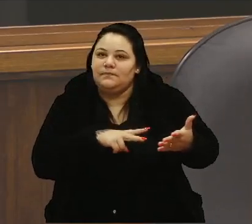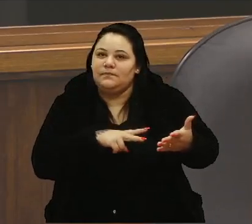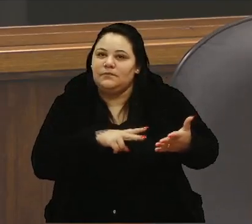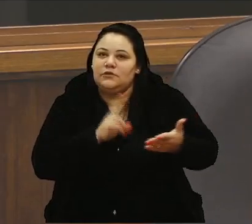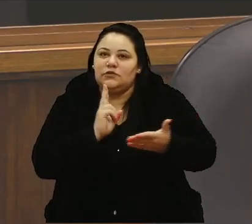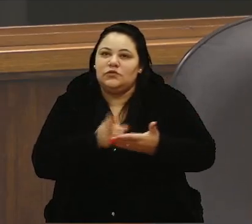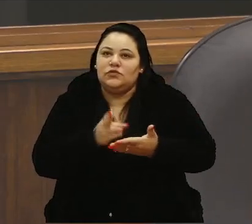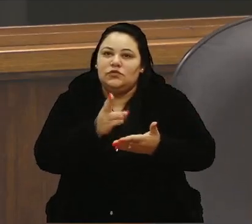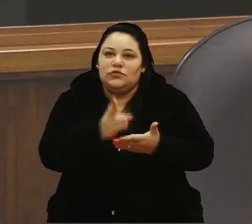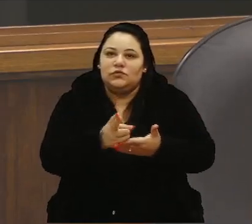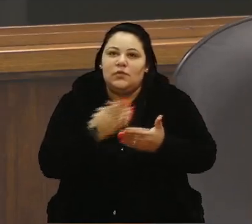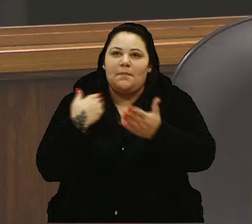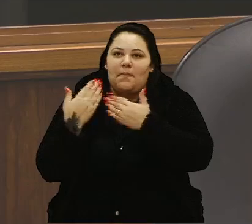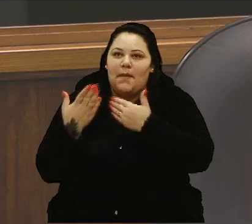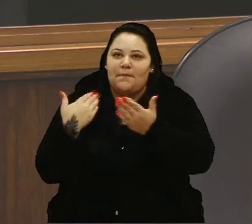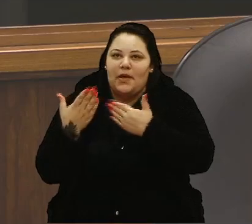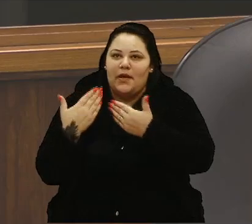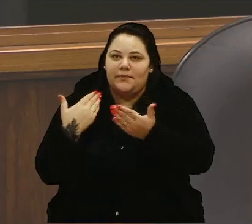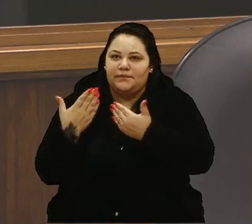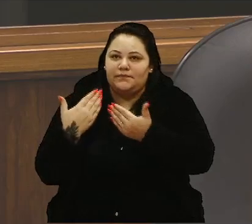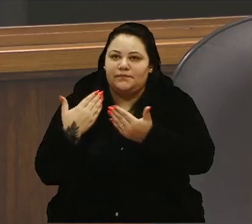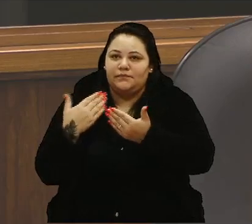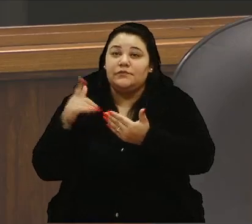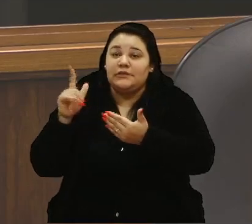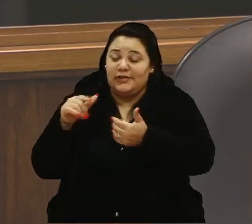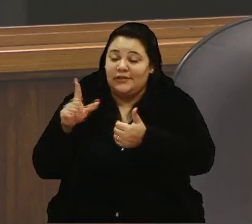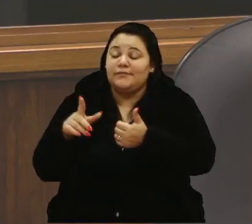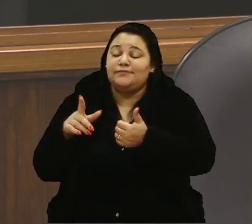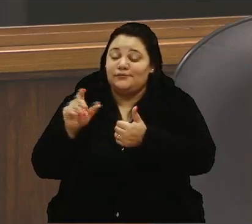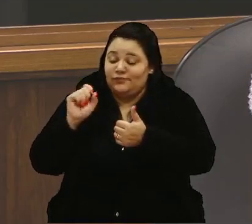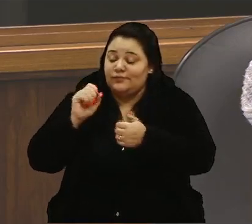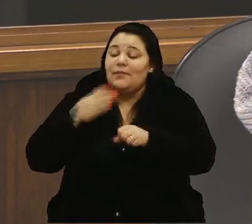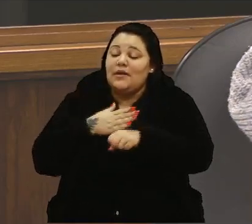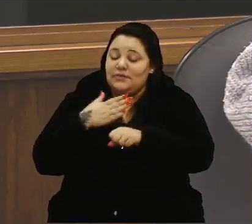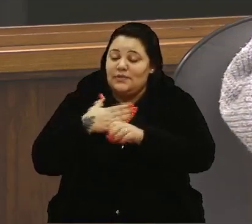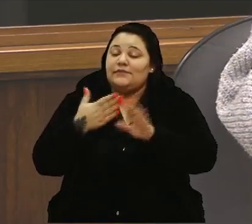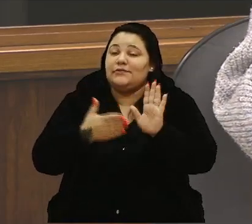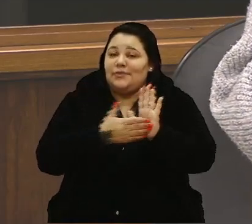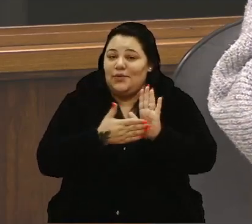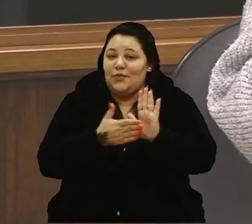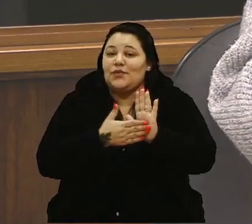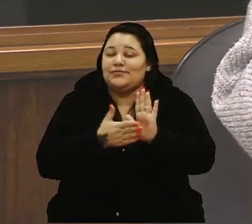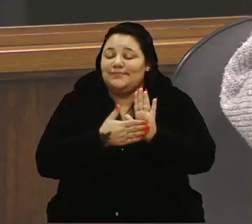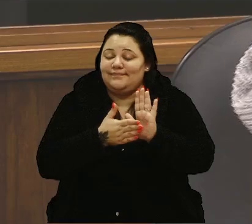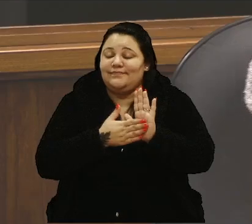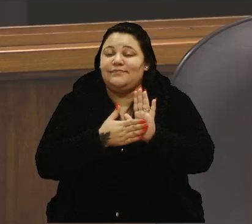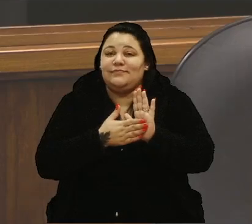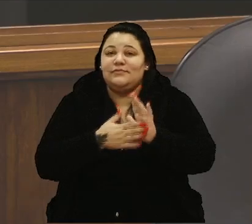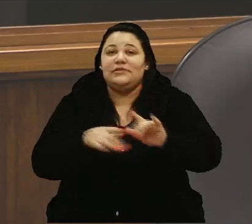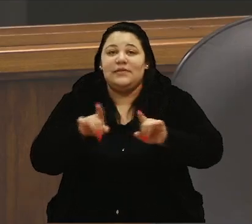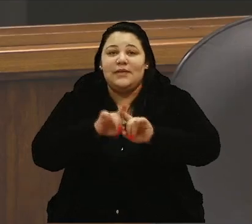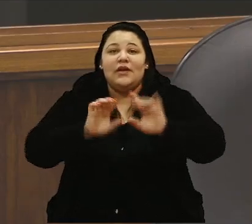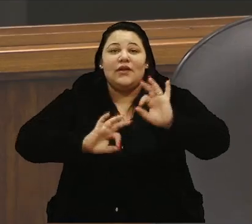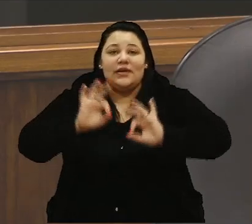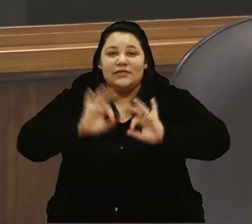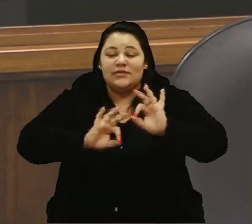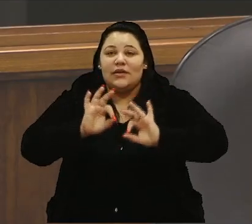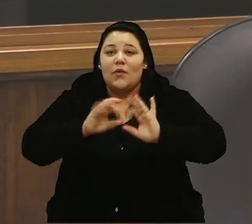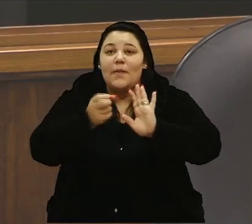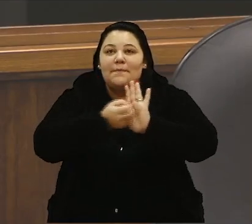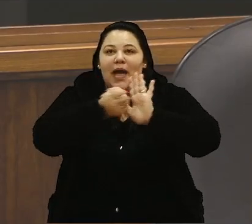diálogo contínuo com a categoria era uma das propostas que estava ali em destaque e corrigir os efeitos da